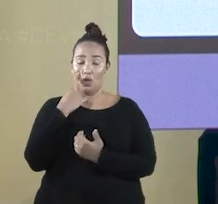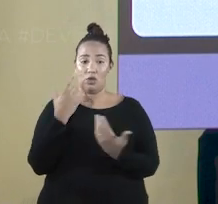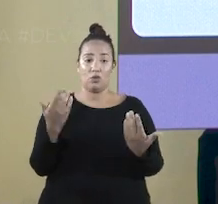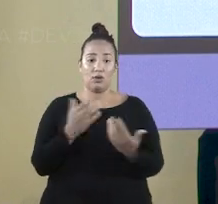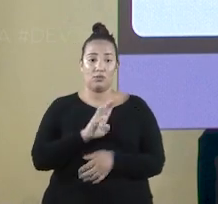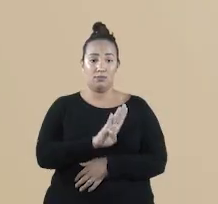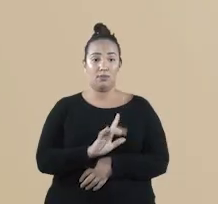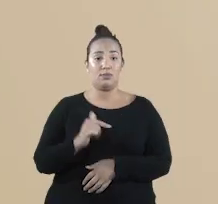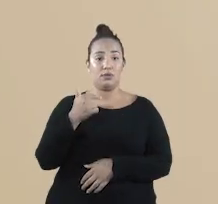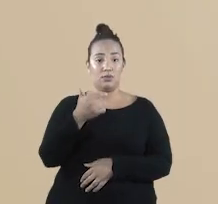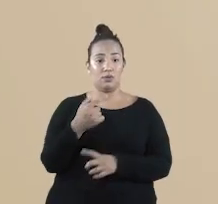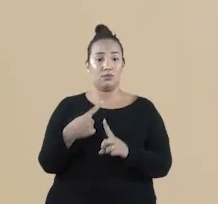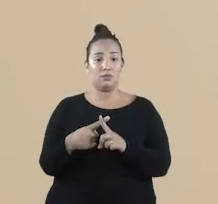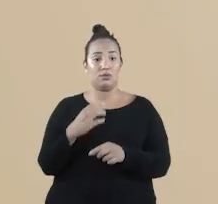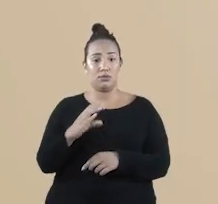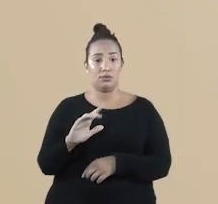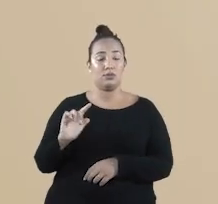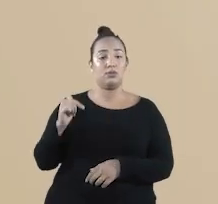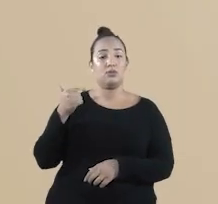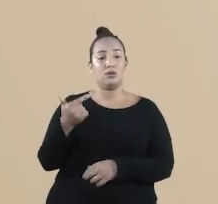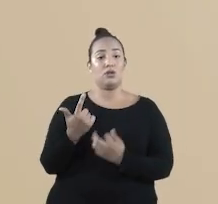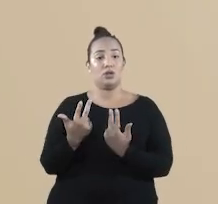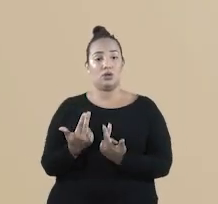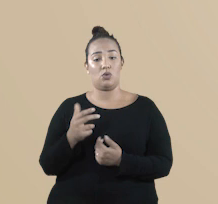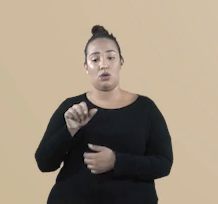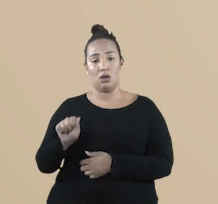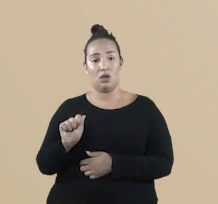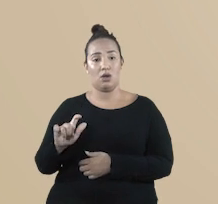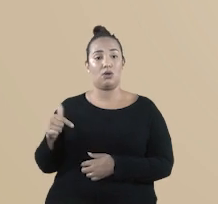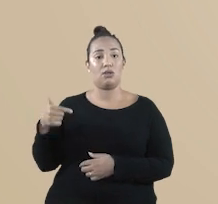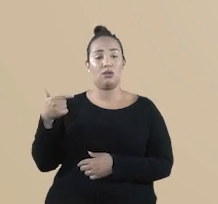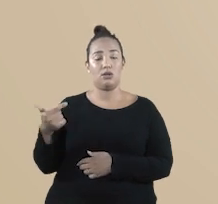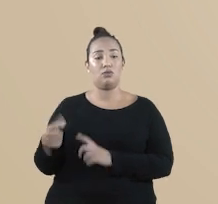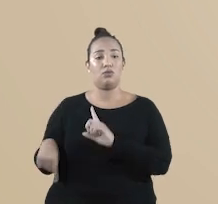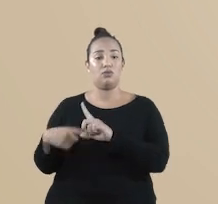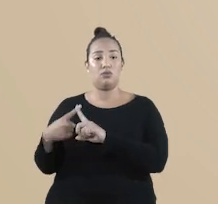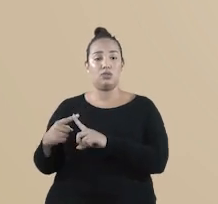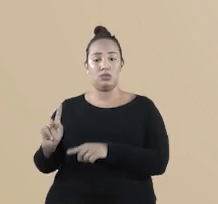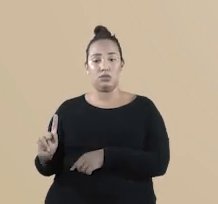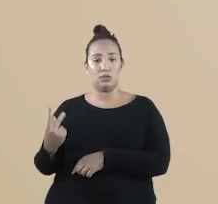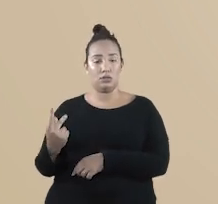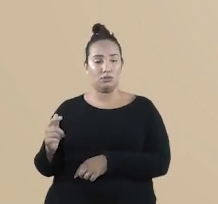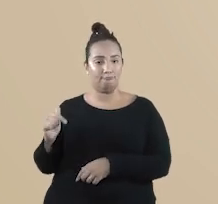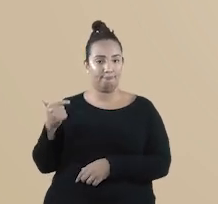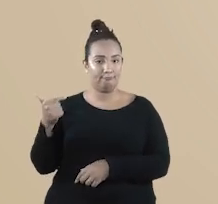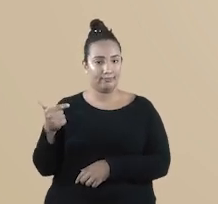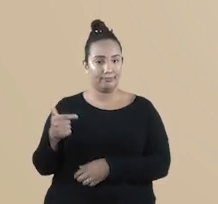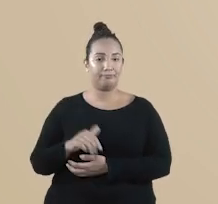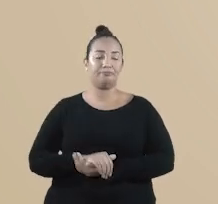vamos obter b² vezes c² é igual a a²